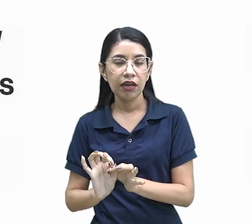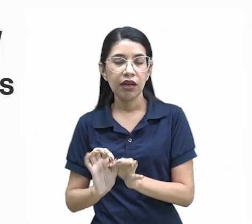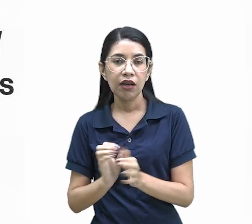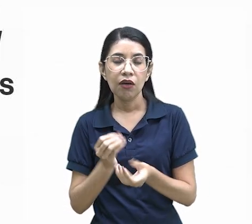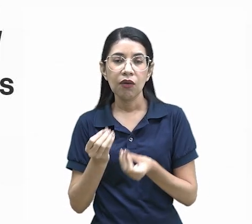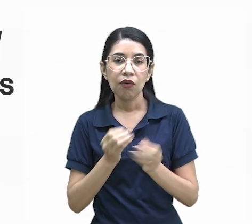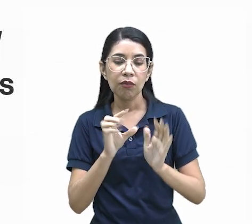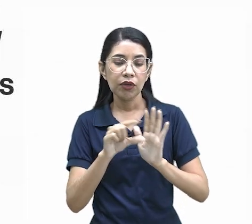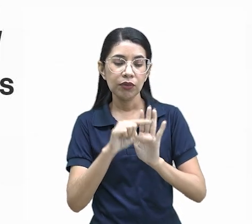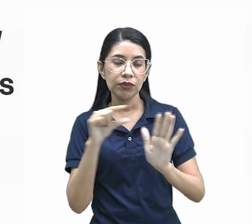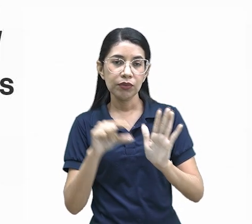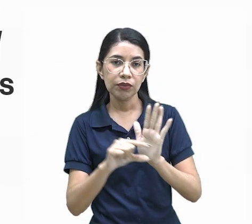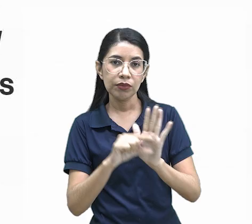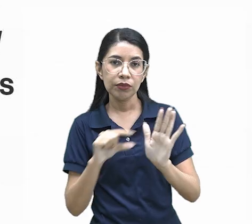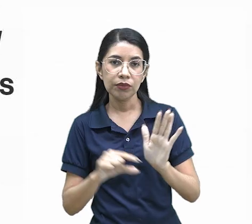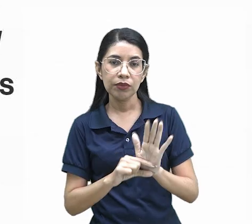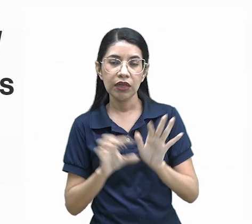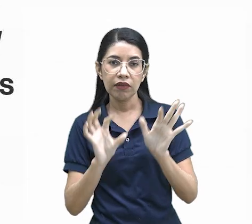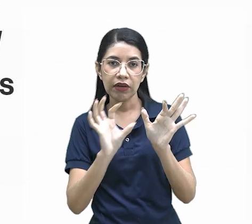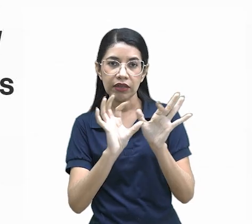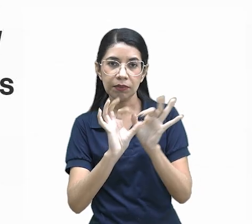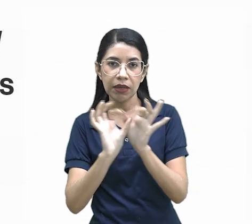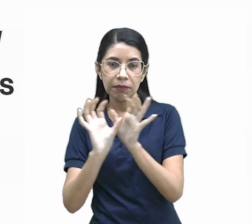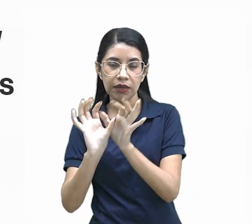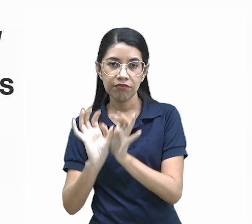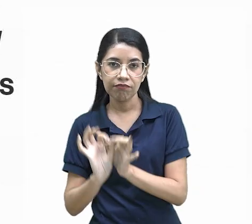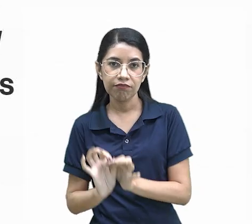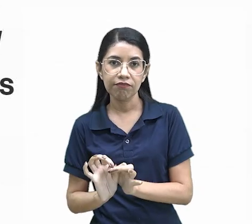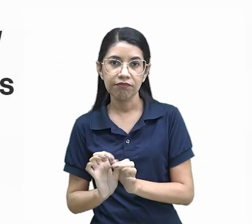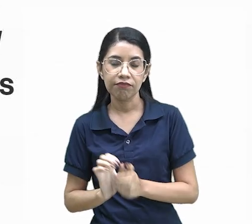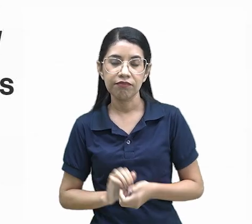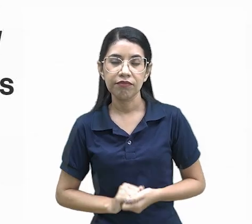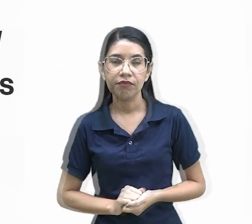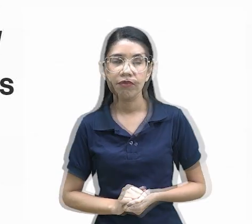as partes se ligam, tá?